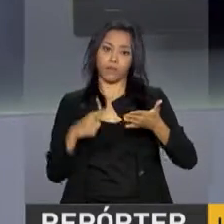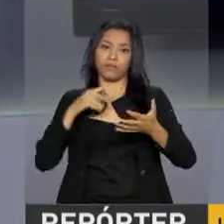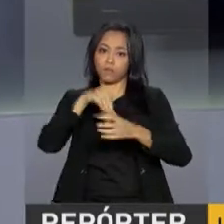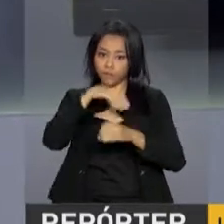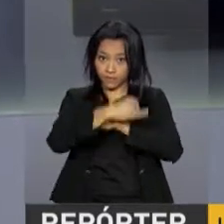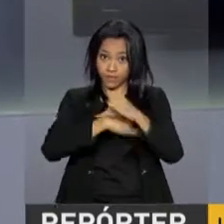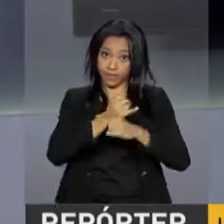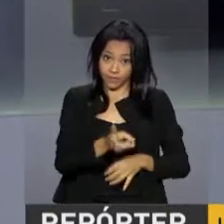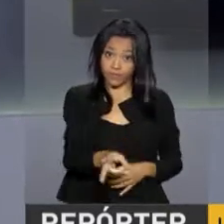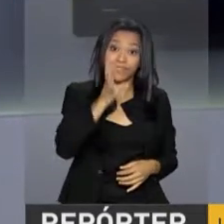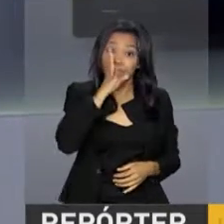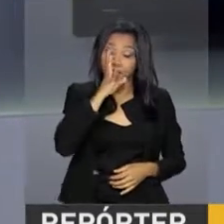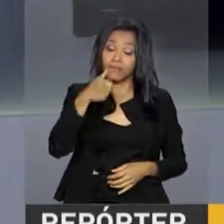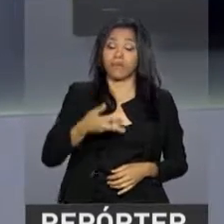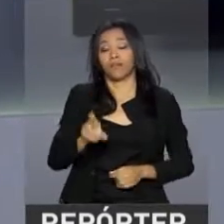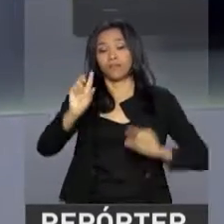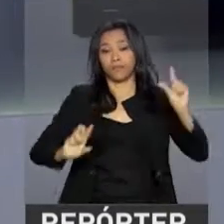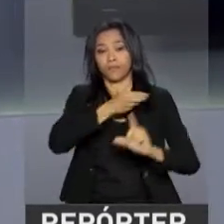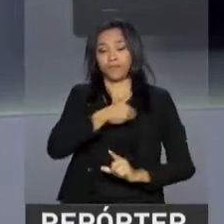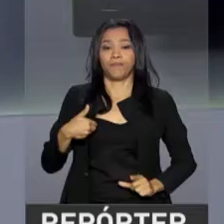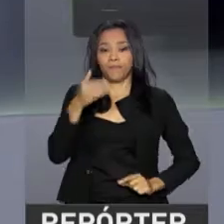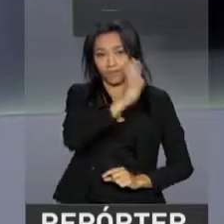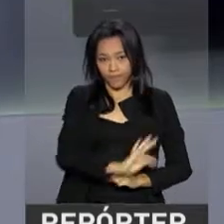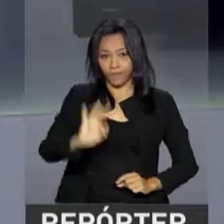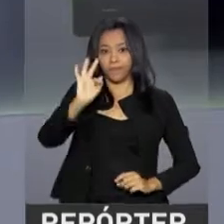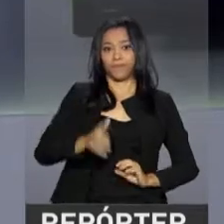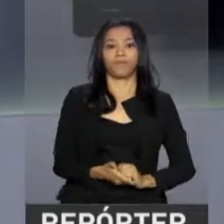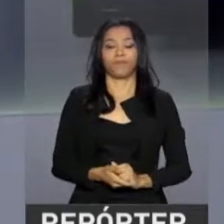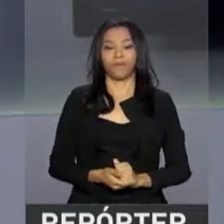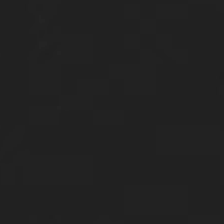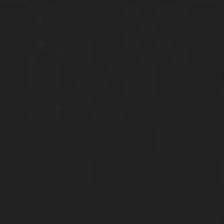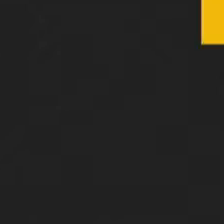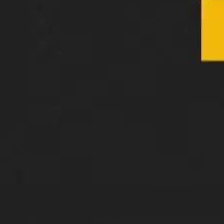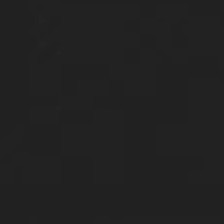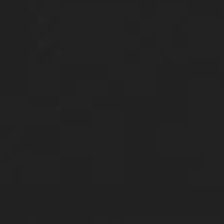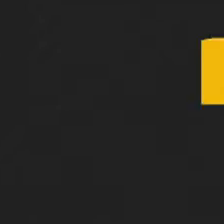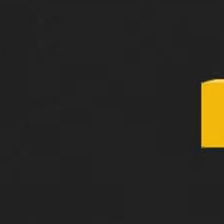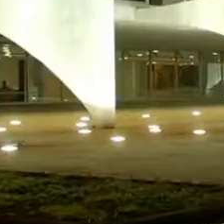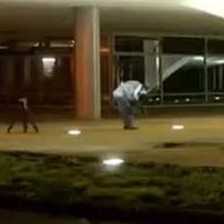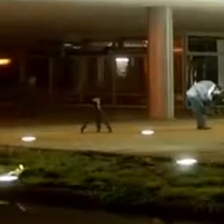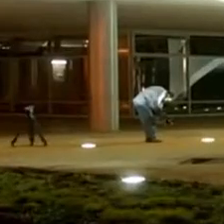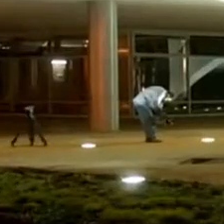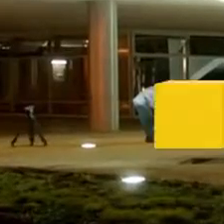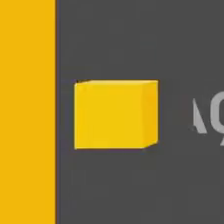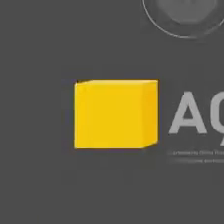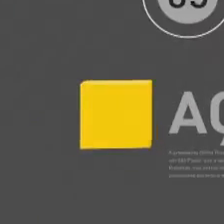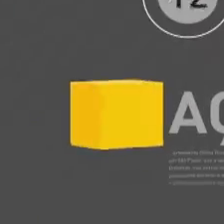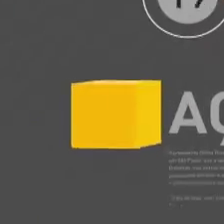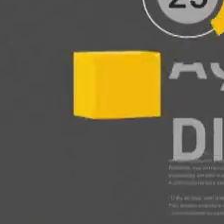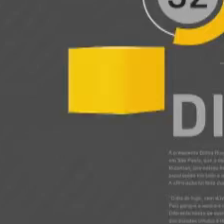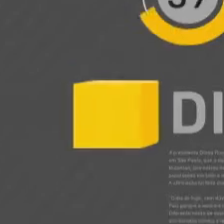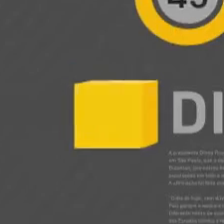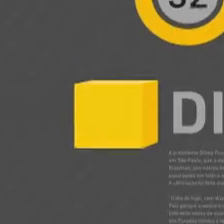também está na internet. Continue na NBR, a TV do Governo Federal.